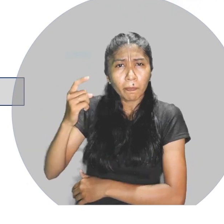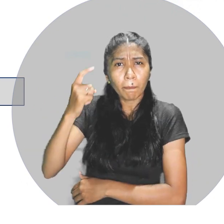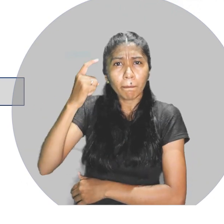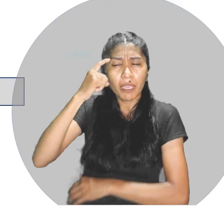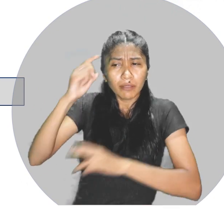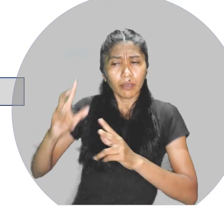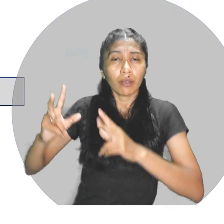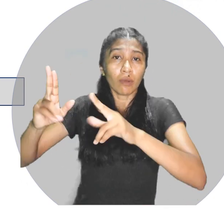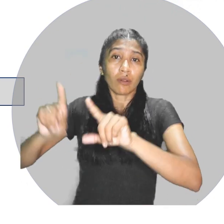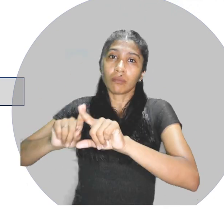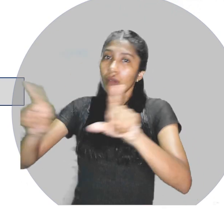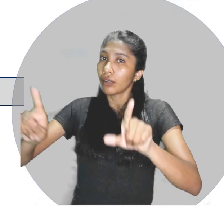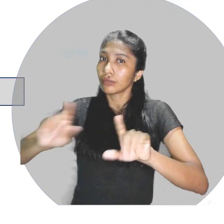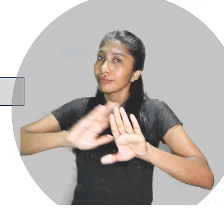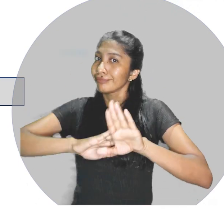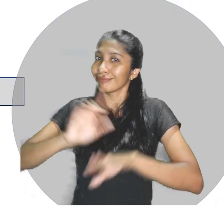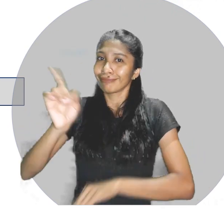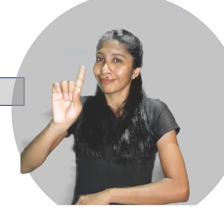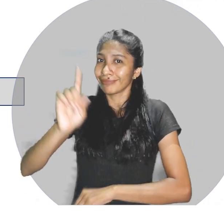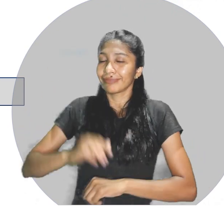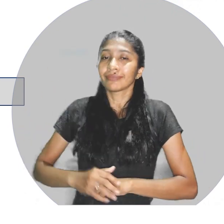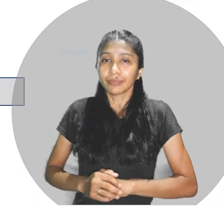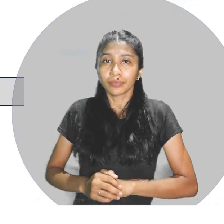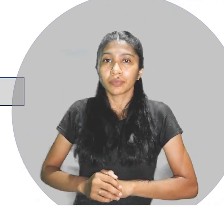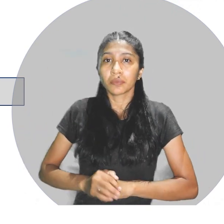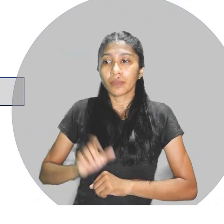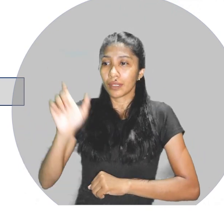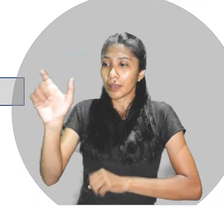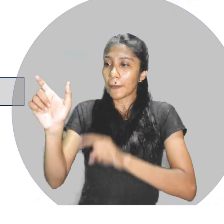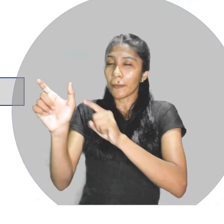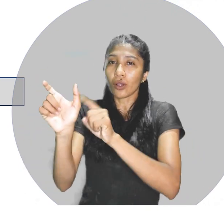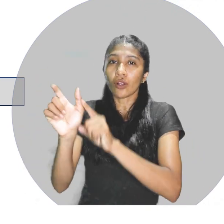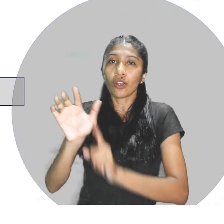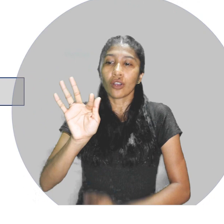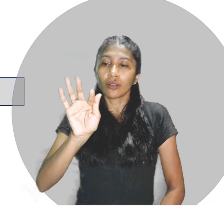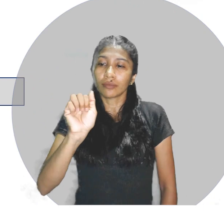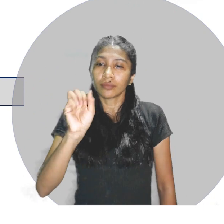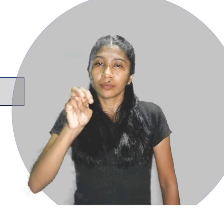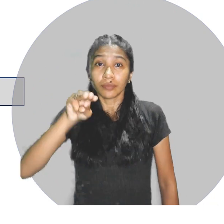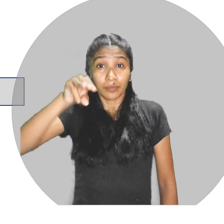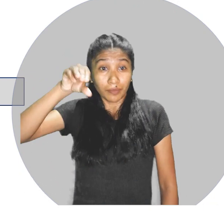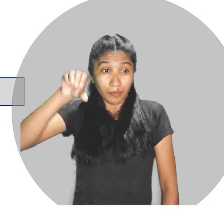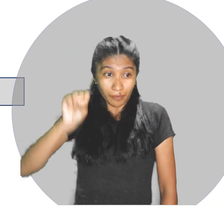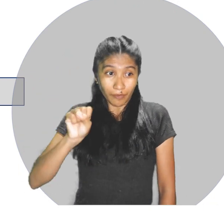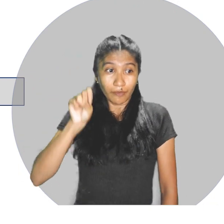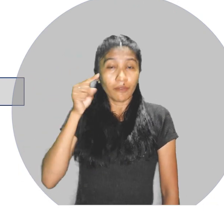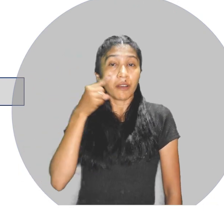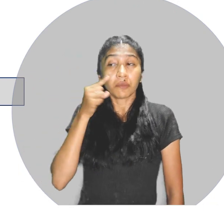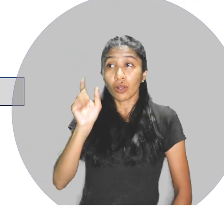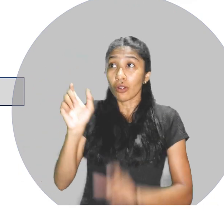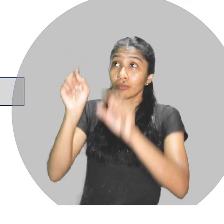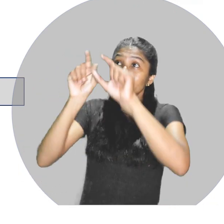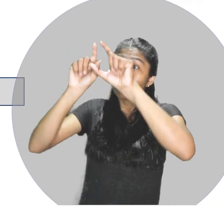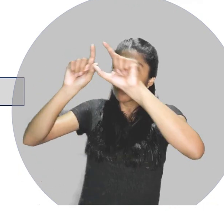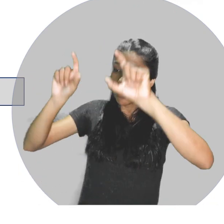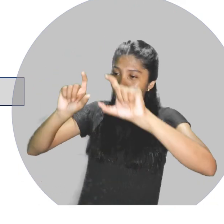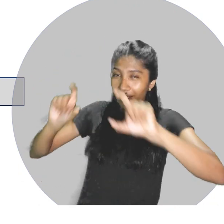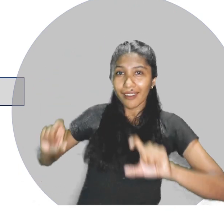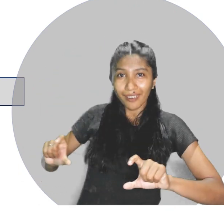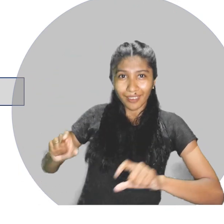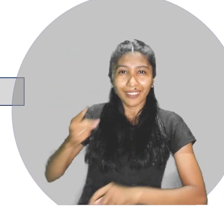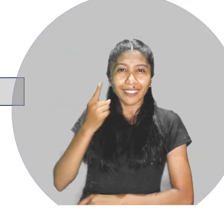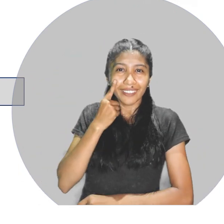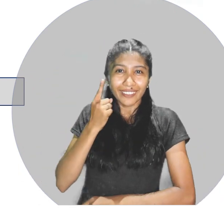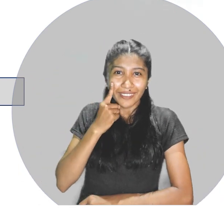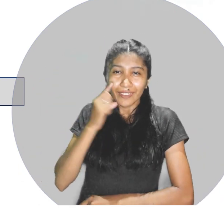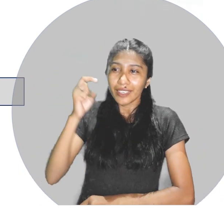Uma palavra parisilábica é o caso da palavra fames, declinada assim, observando que